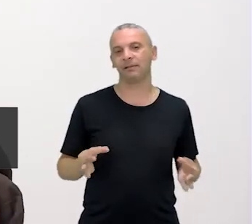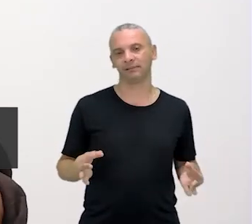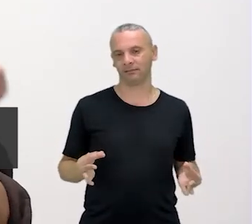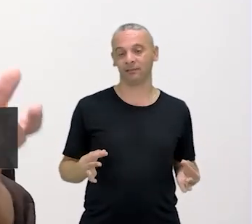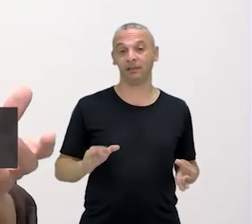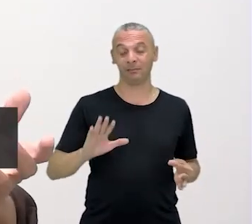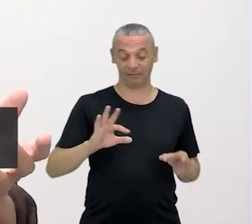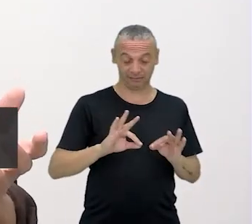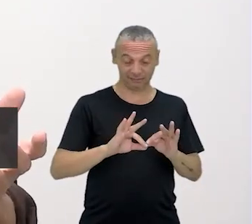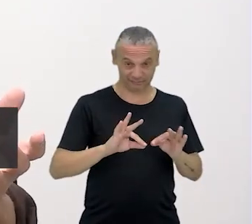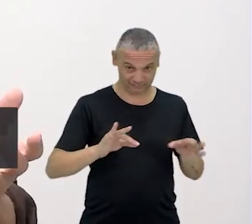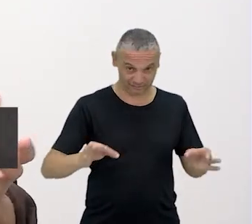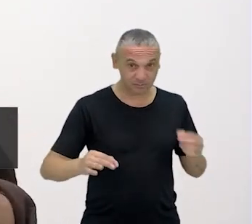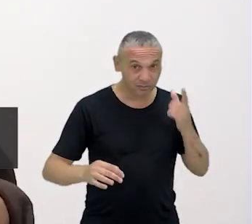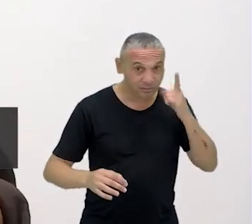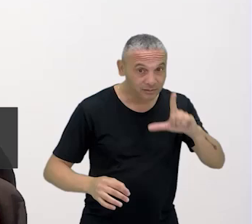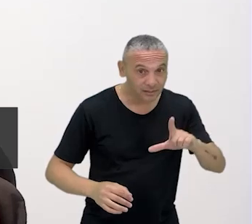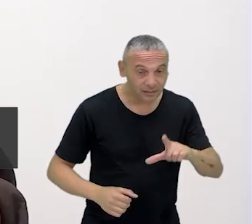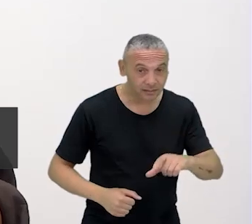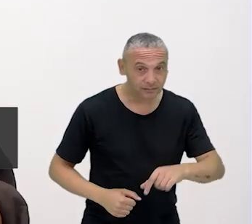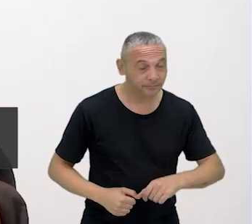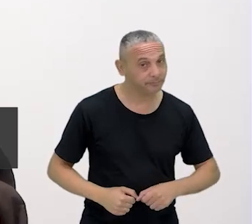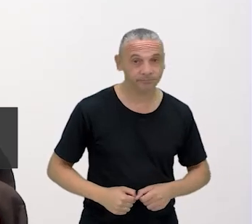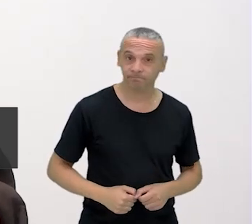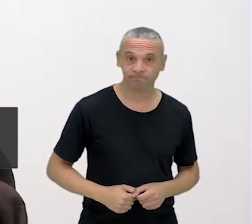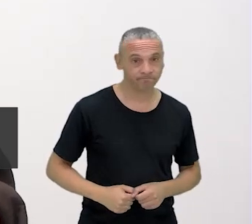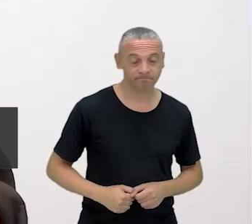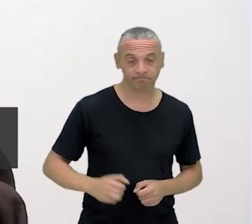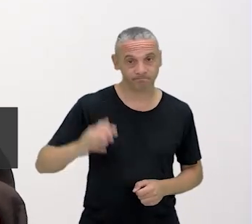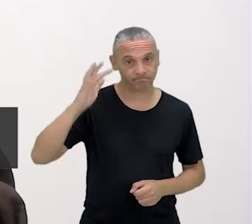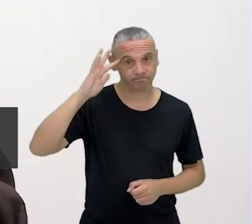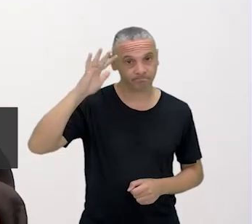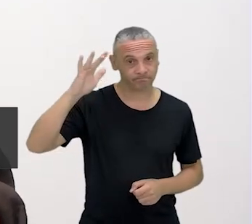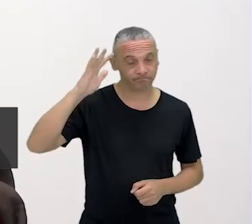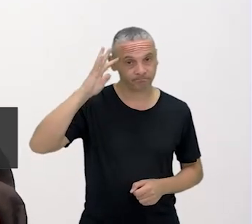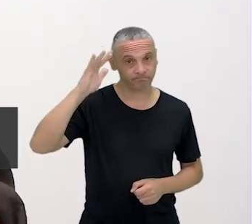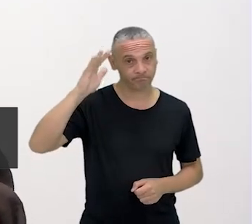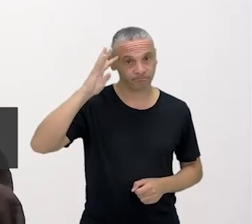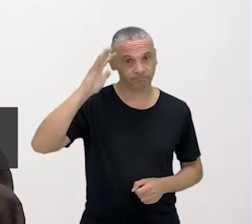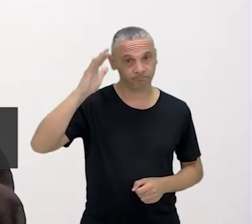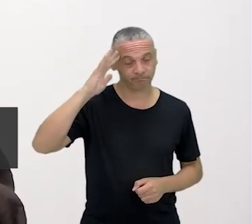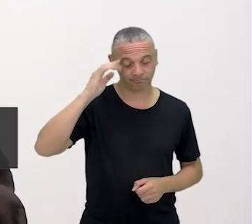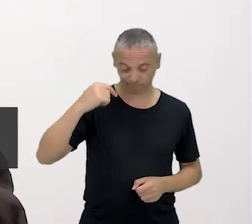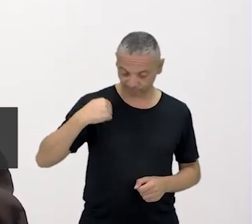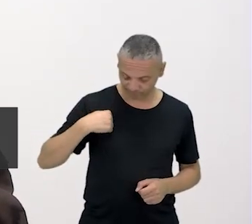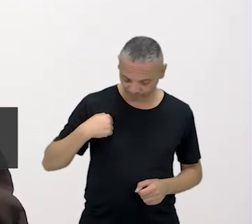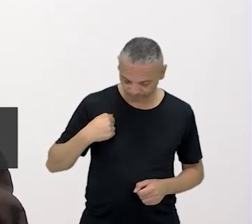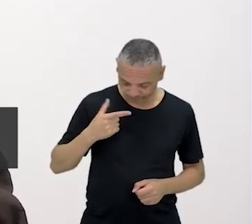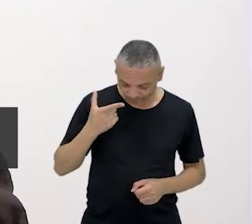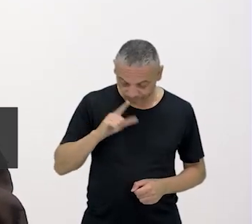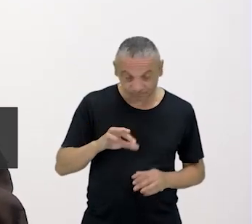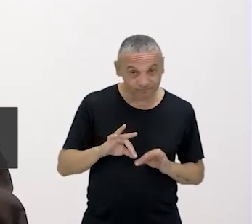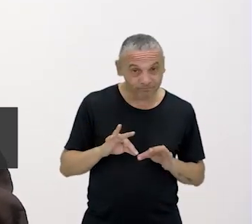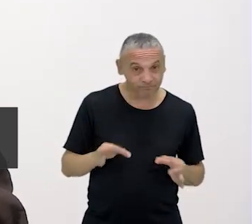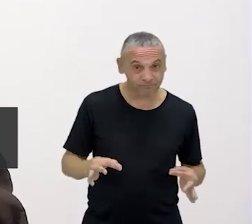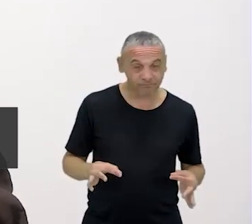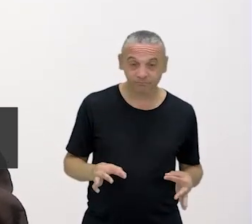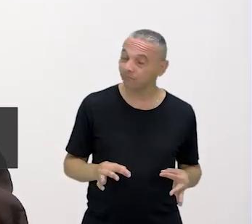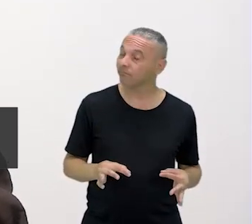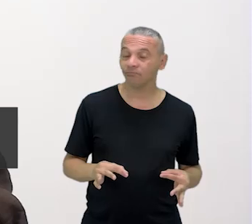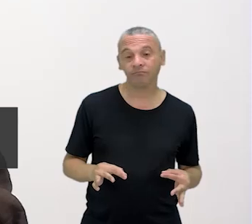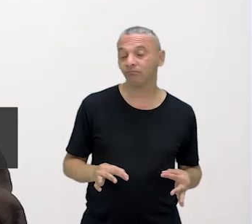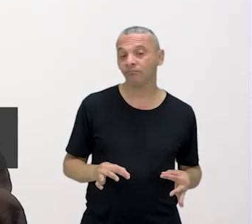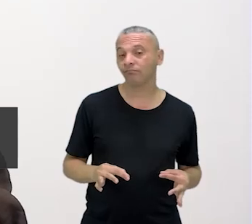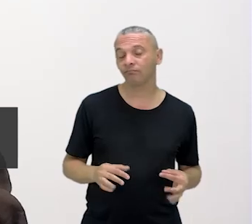simples parece que está longe da gente. Está aí um ponto para a gente pensar, né? Por que a gente não consegue o simples, sendo que ele é